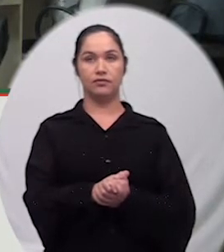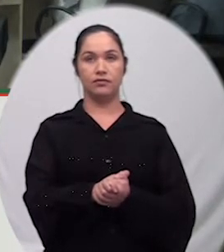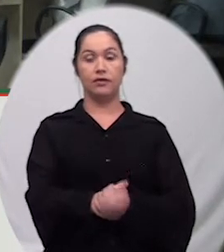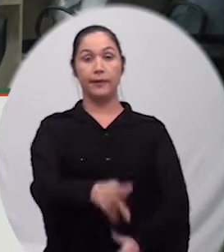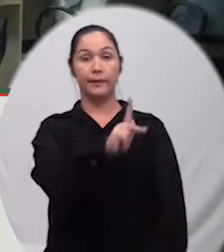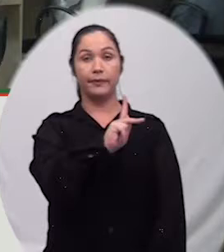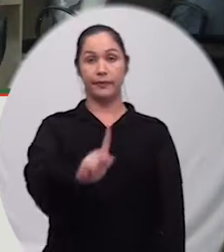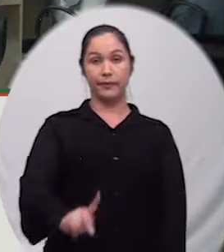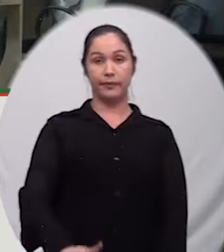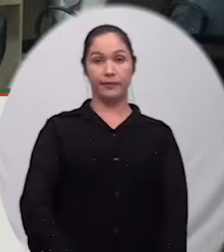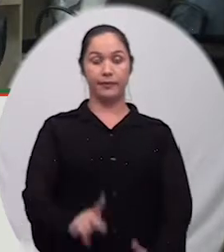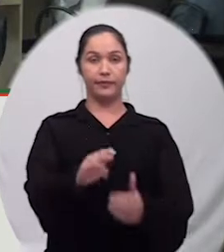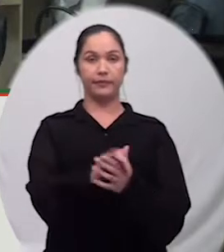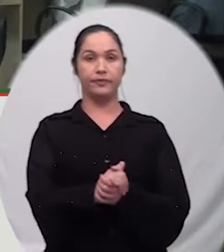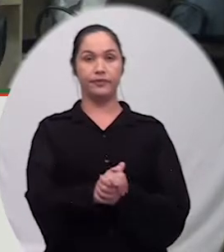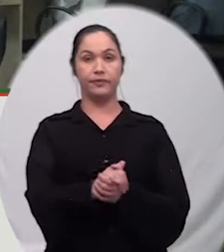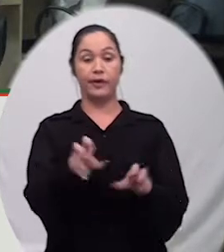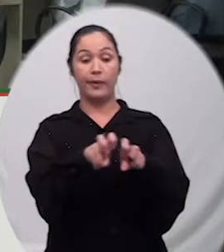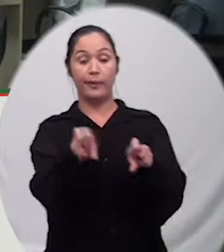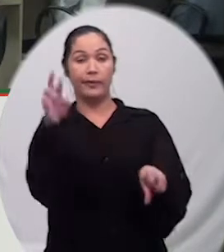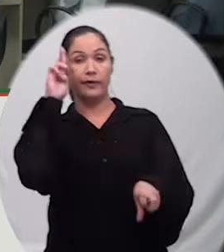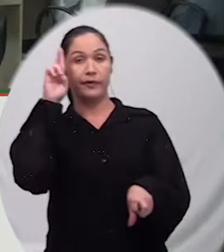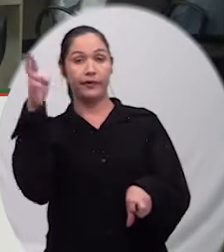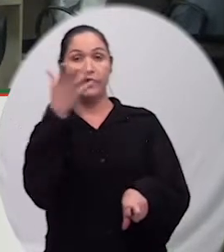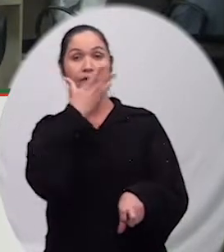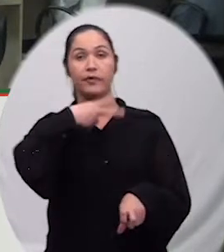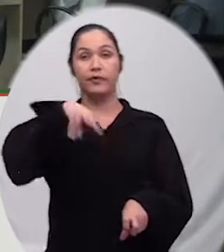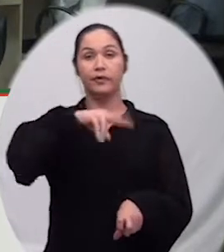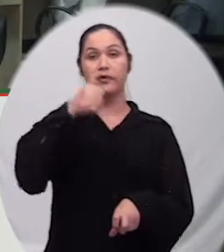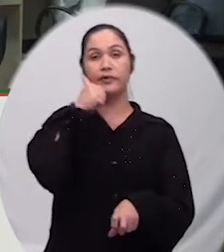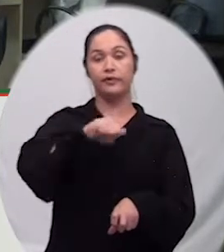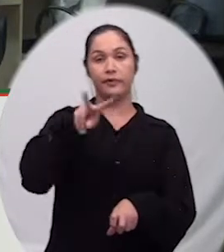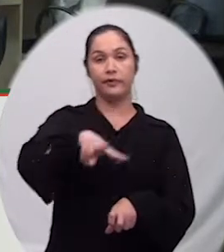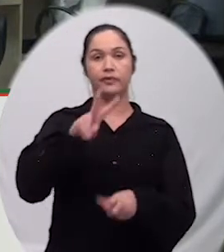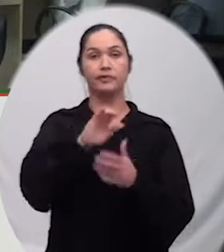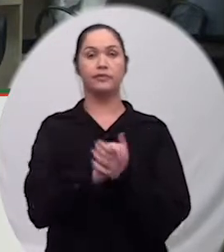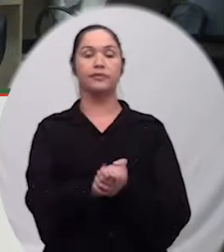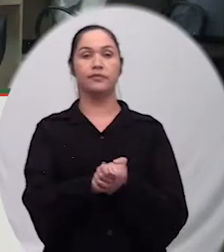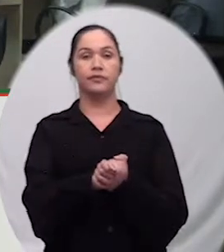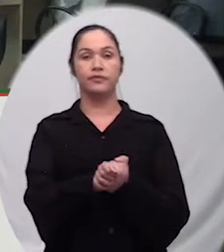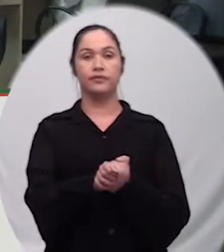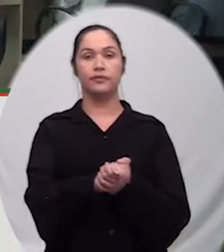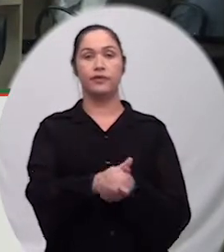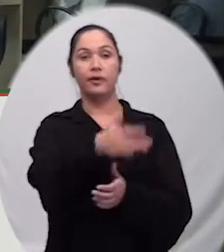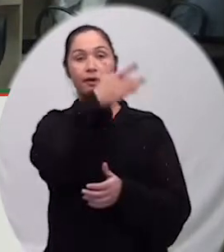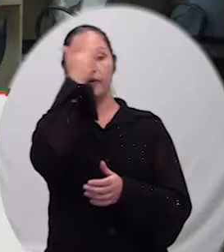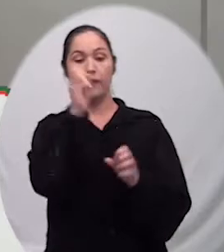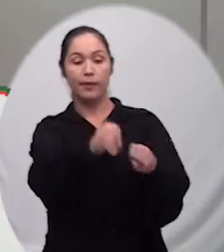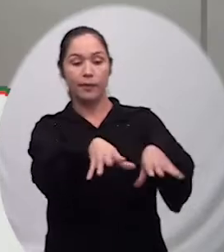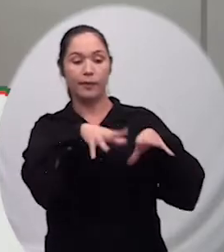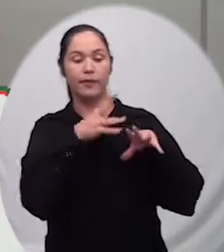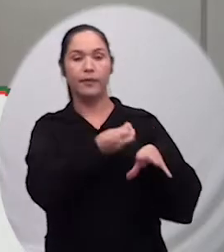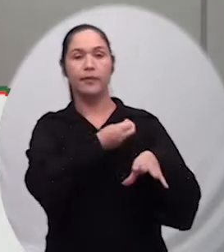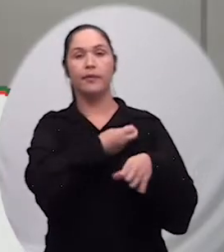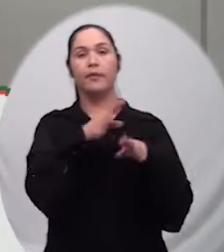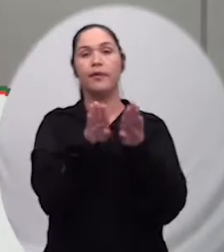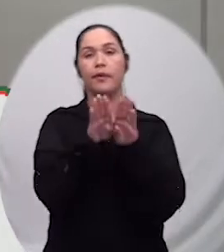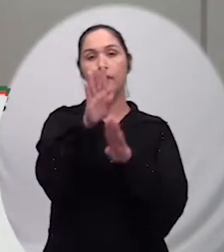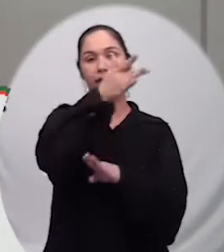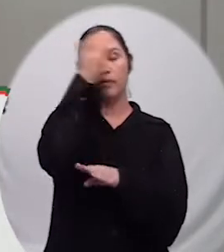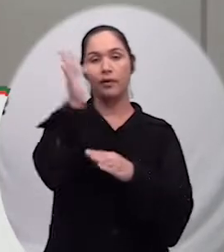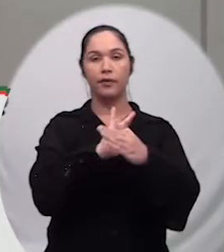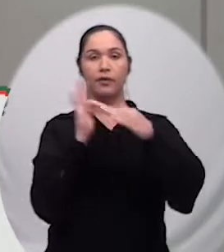Senhor presidente, membros da mesa, senhores vereadores, vereadoras, público presente, pessoal que nos acompanha pelas